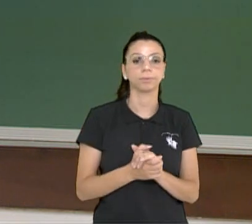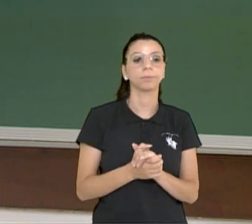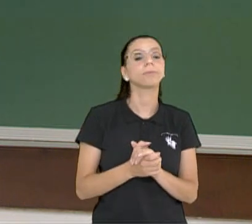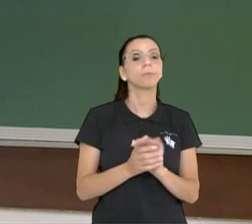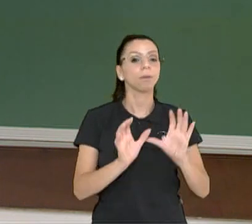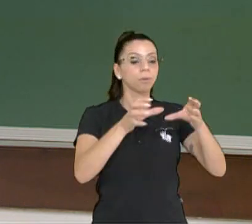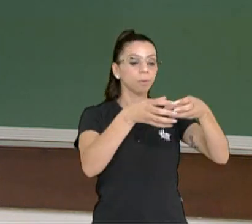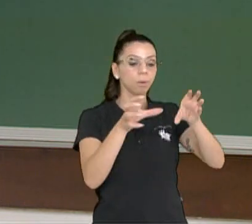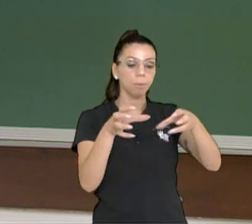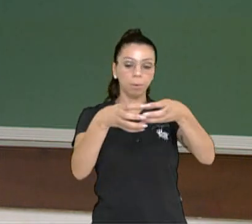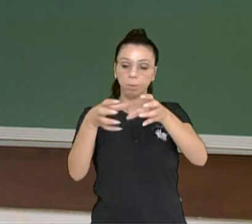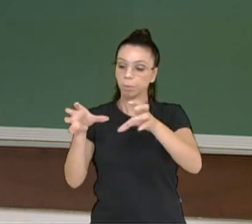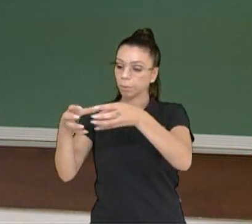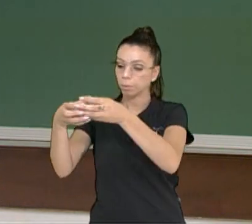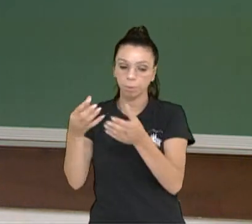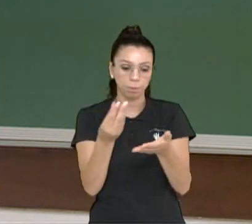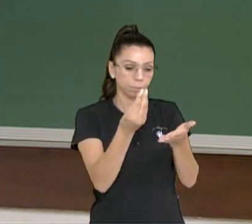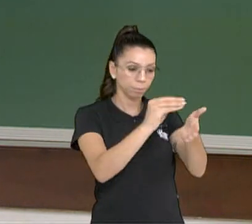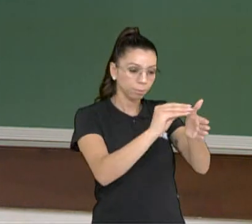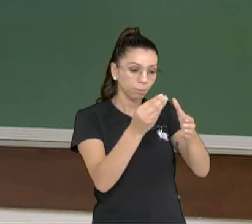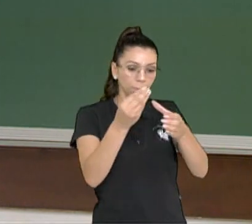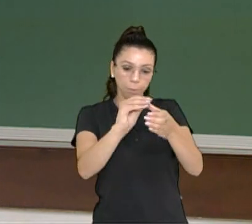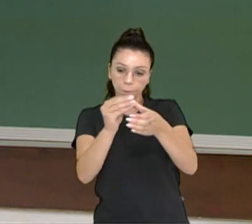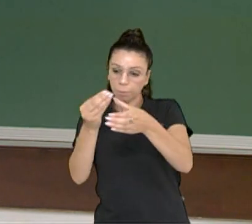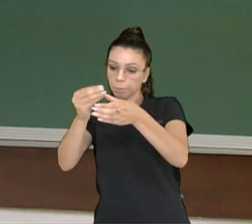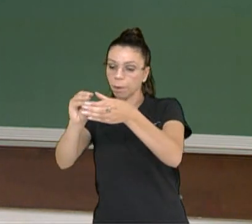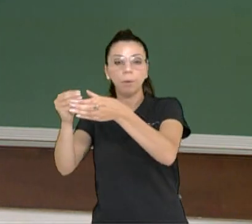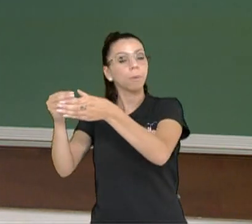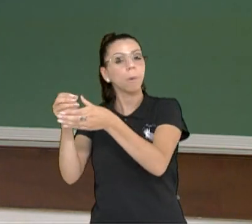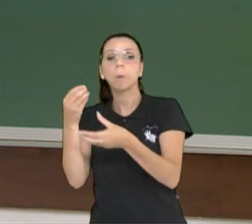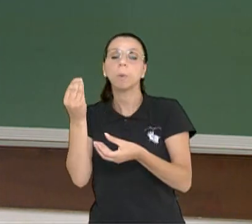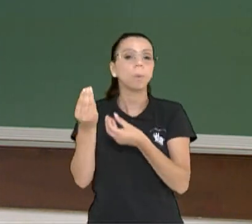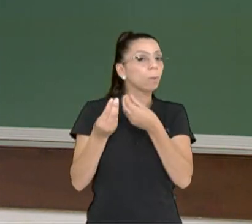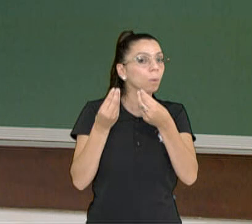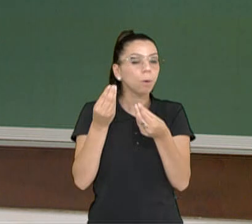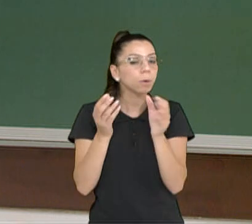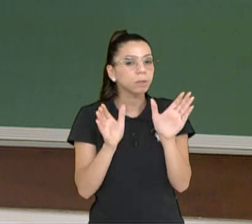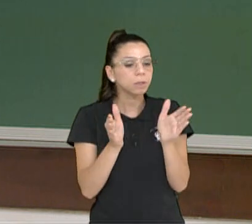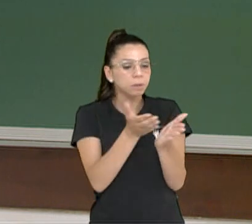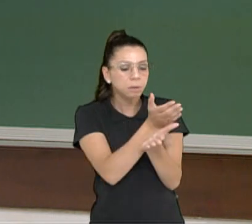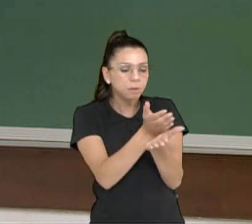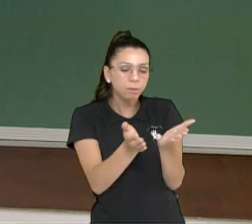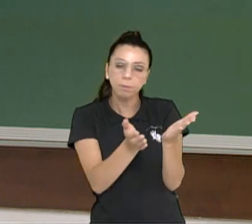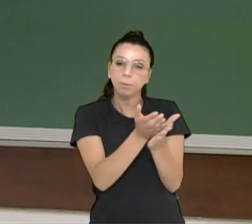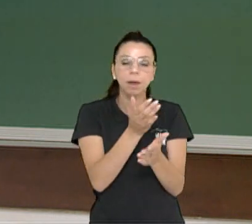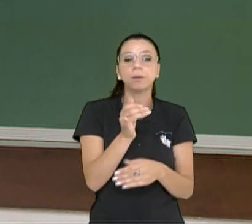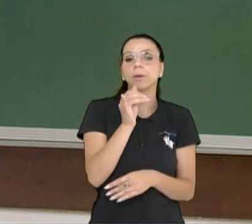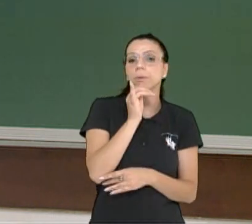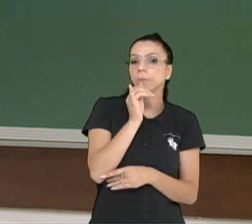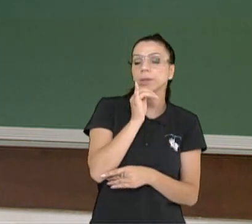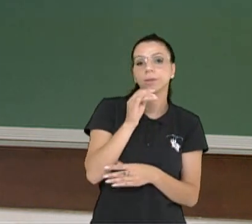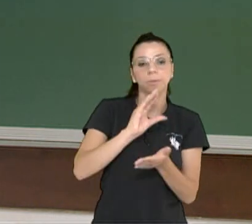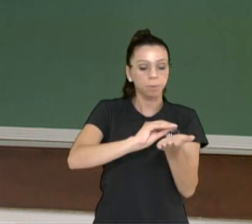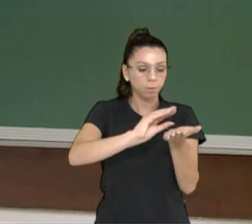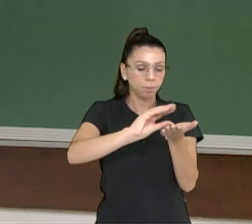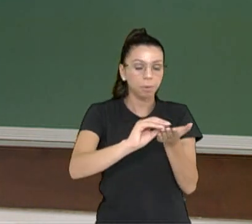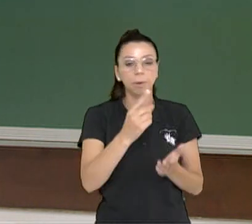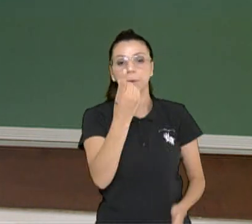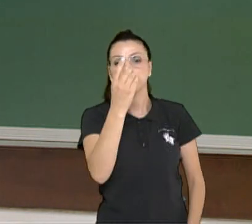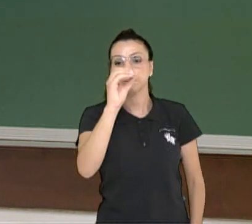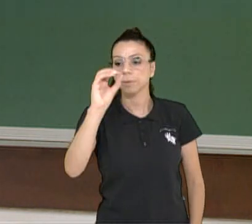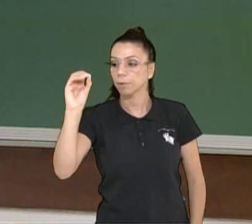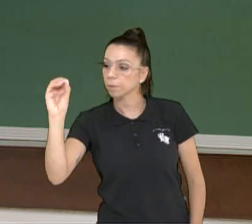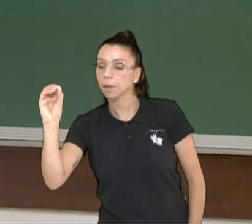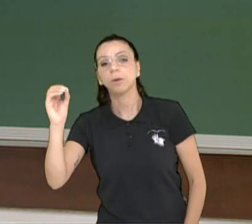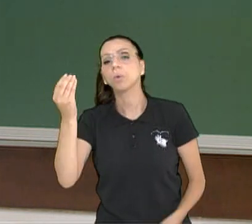dados agrupados. Como que a gente agrupa esses dados? Vamos supor que você tenha 100 dados, é complicado você olhar um por um, então,